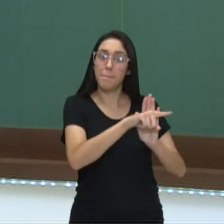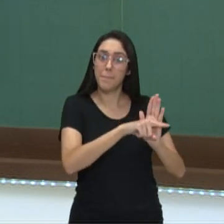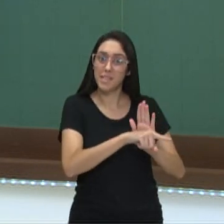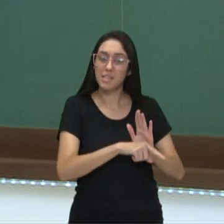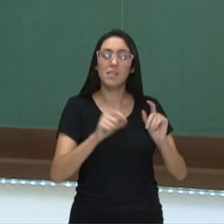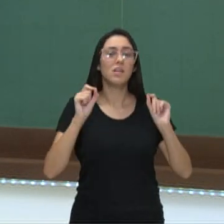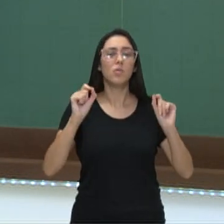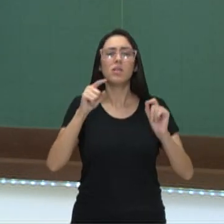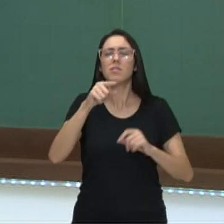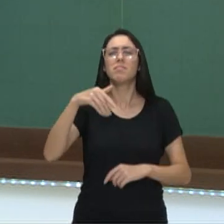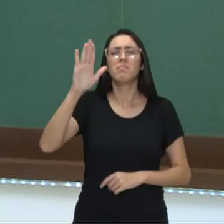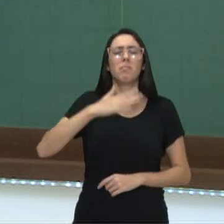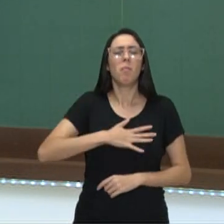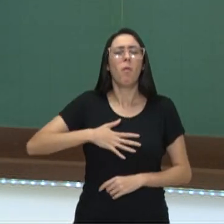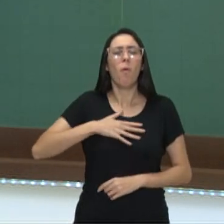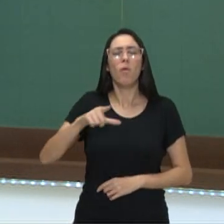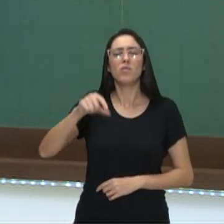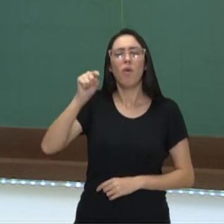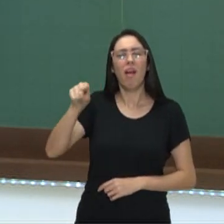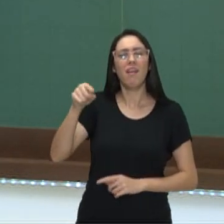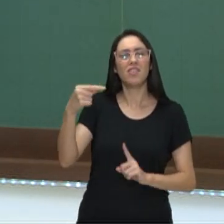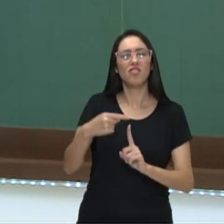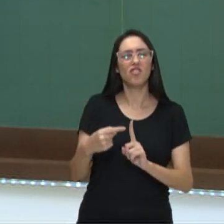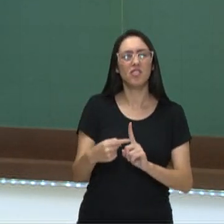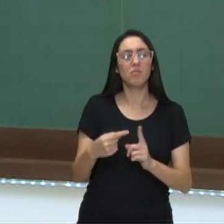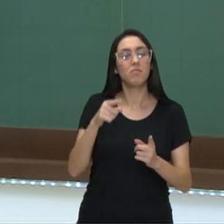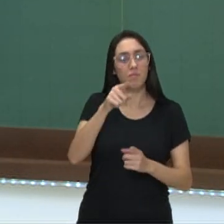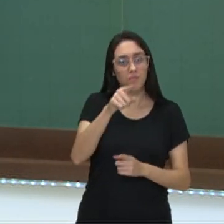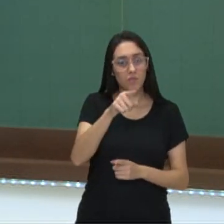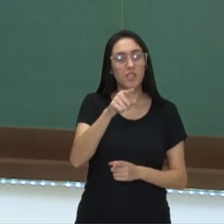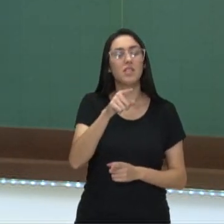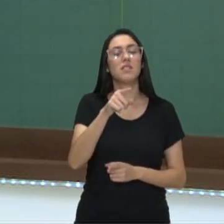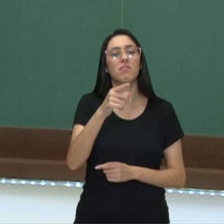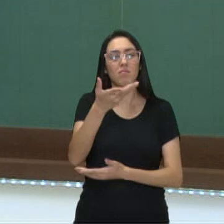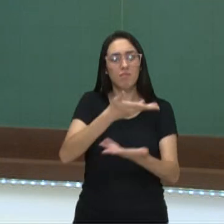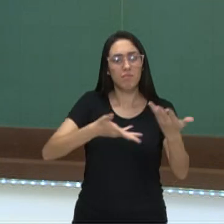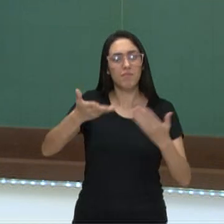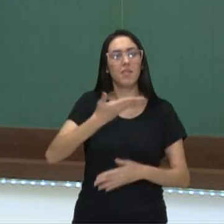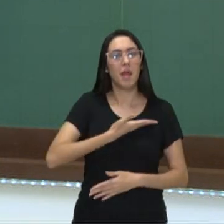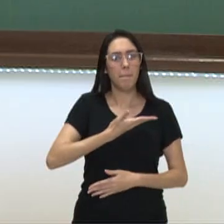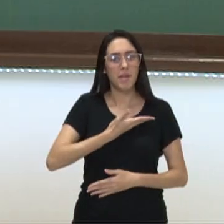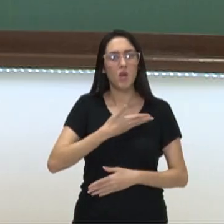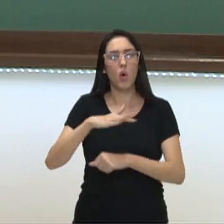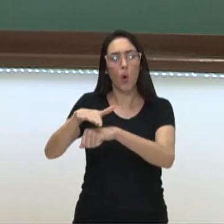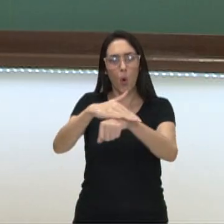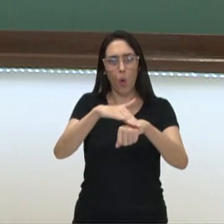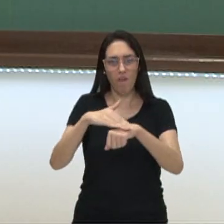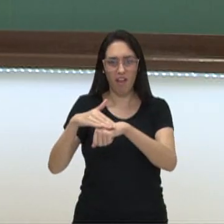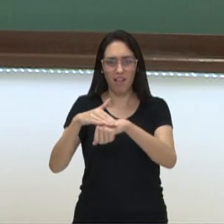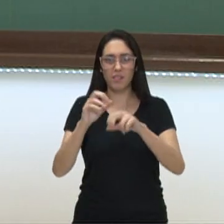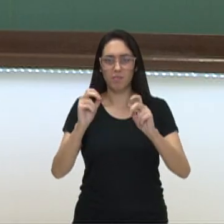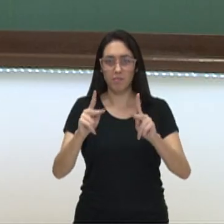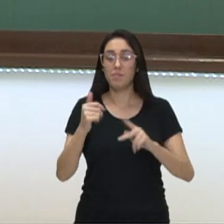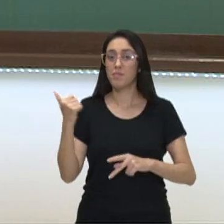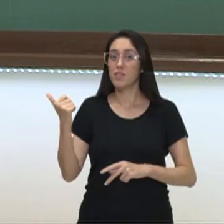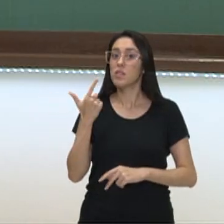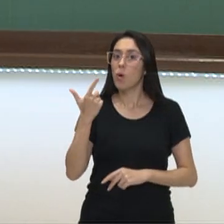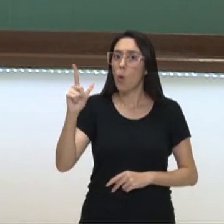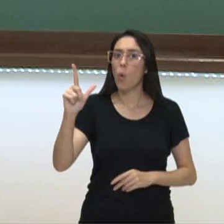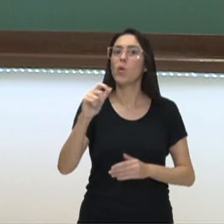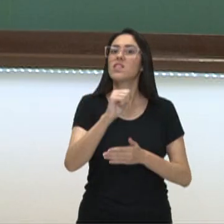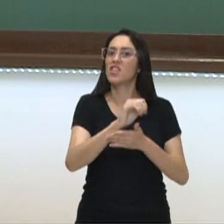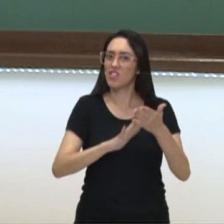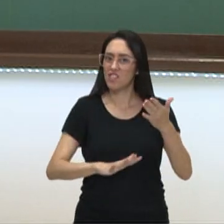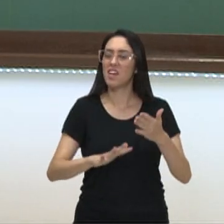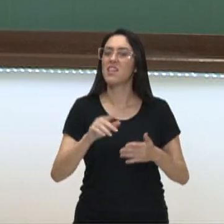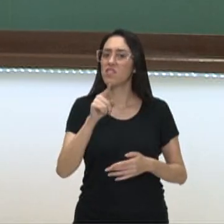O que te levou a escolher essa prática? E compartilhe a sua resposta com os seus colegas. Então, agora é uma outra atividade para